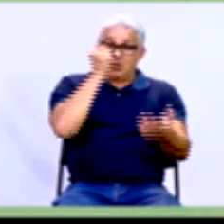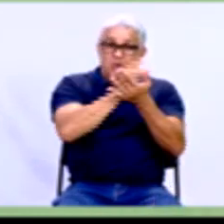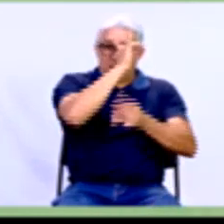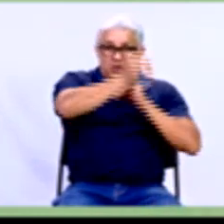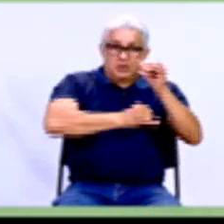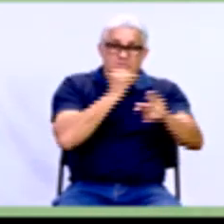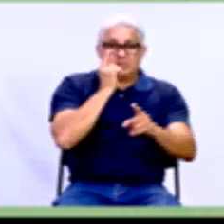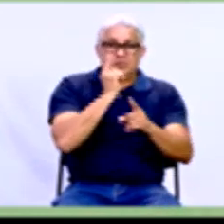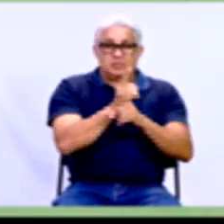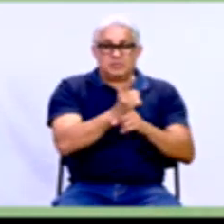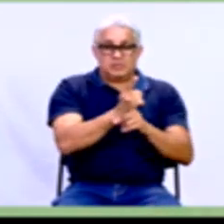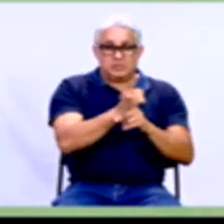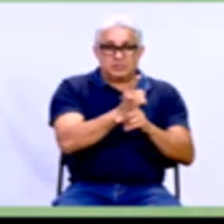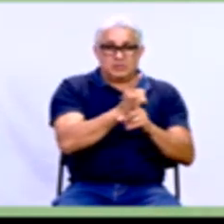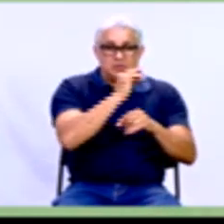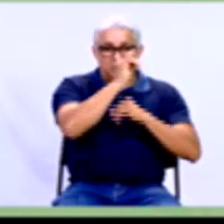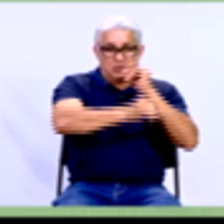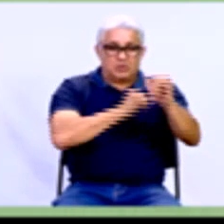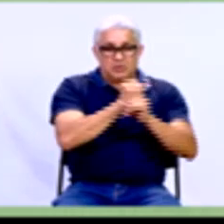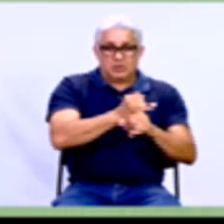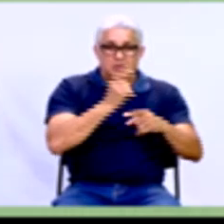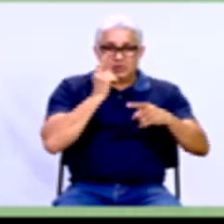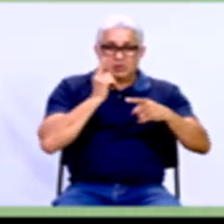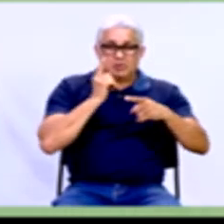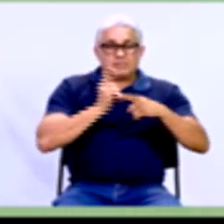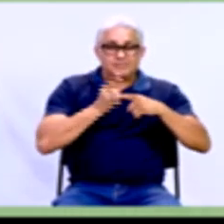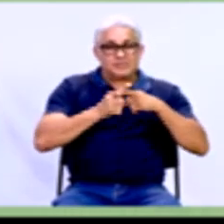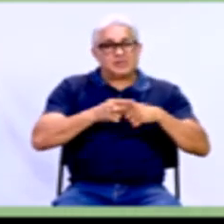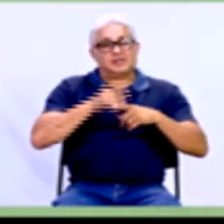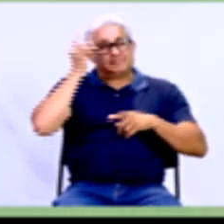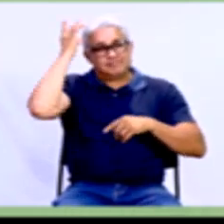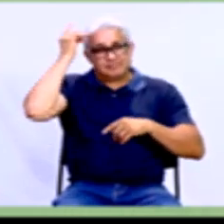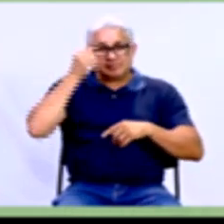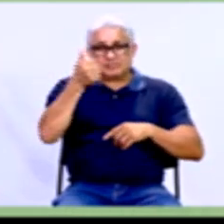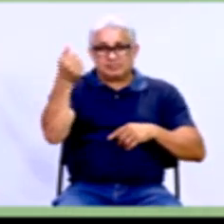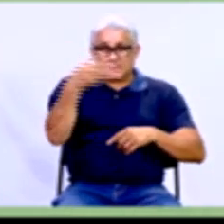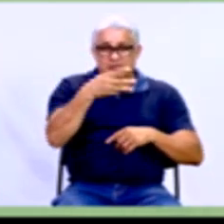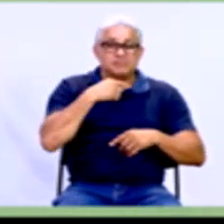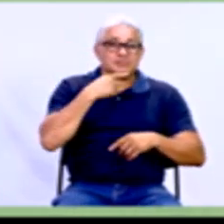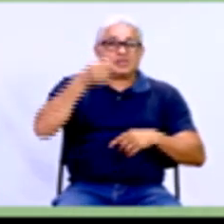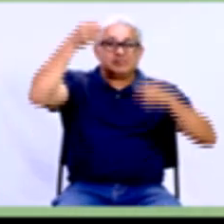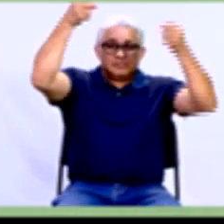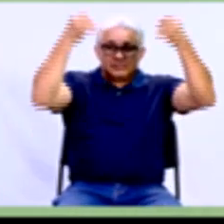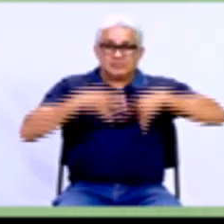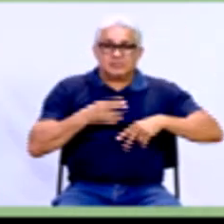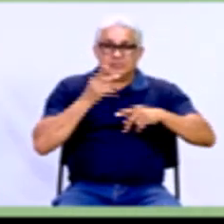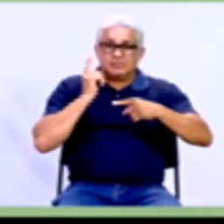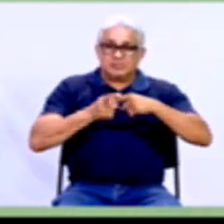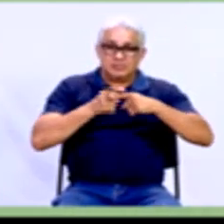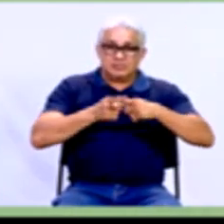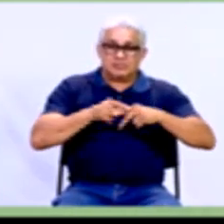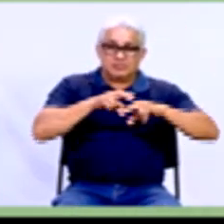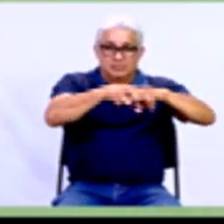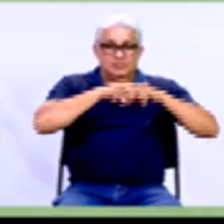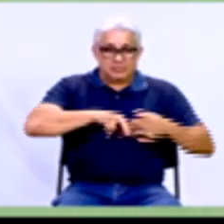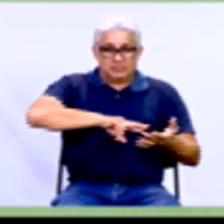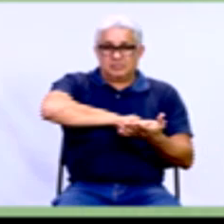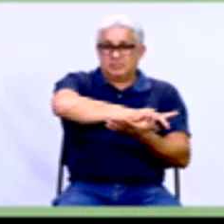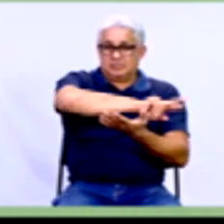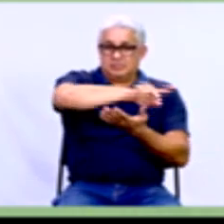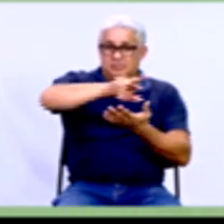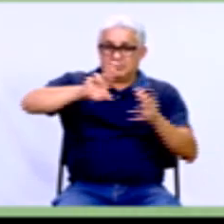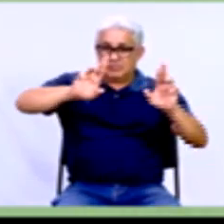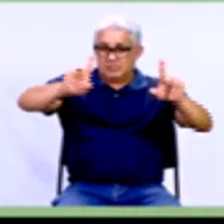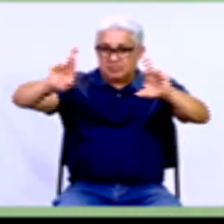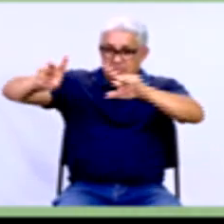comodidade. Porém, os 13% restantes da variação não são explicados, pois ocorrem em razão de outros fatores ou erros de amostra.